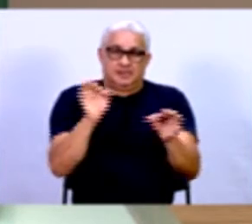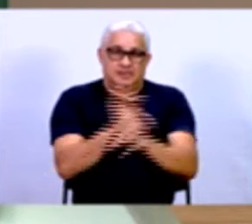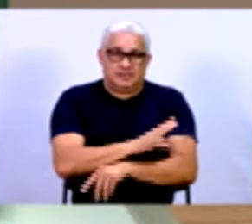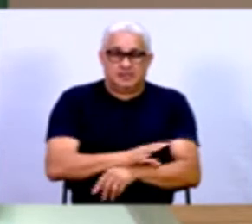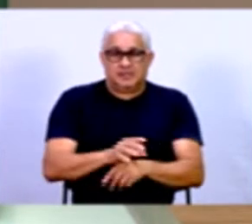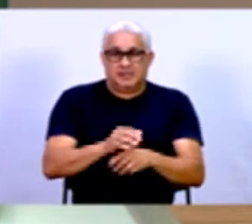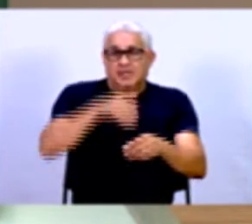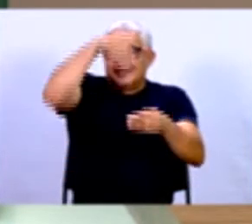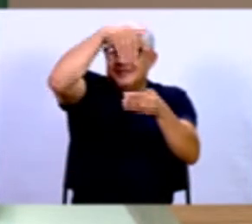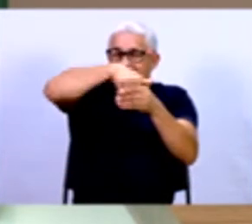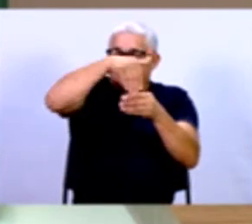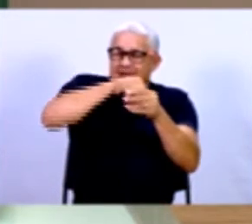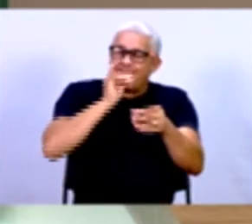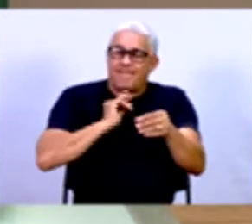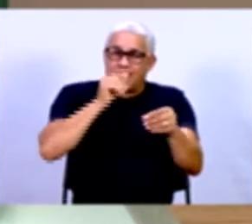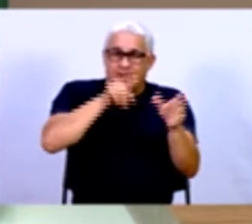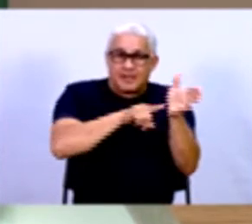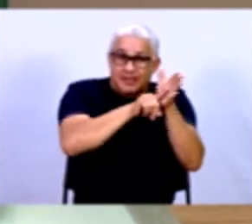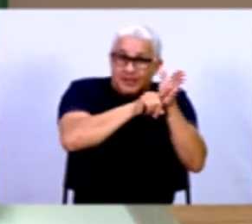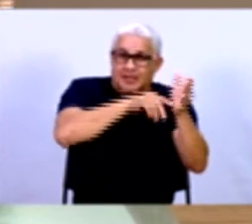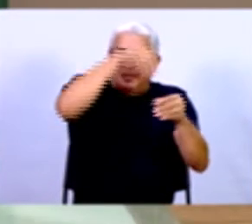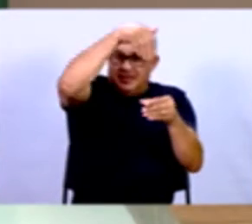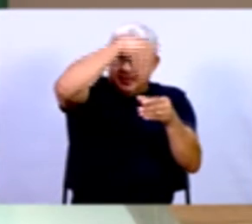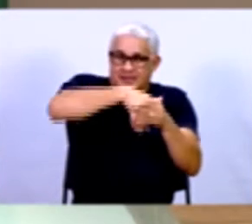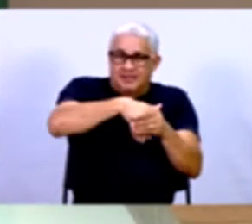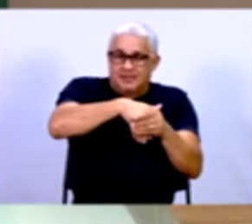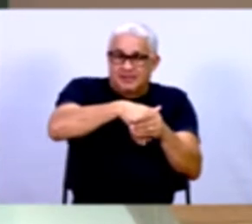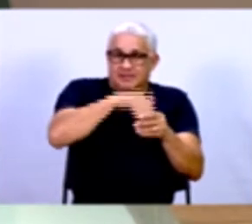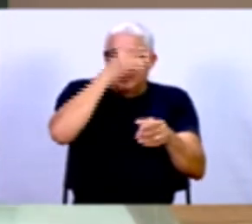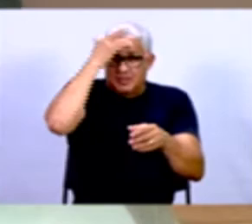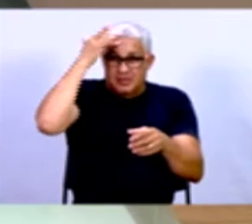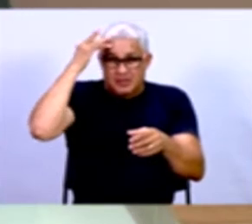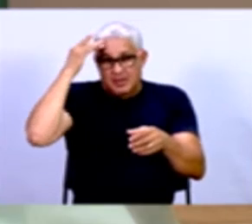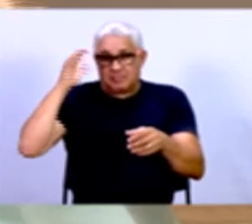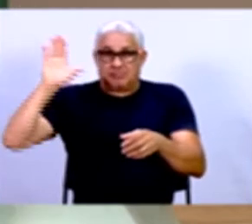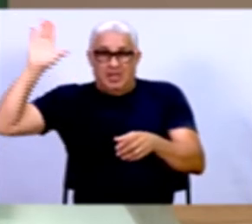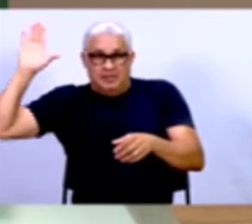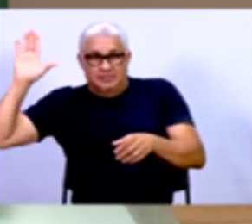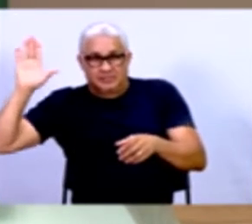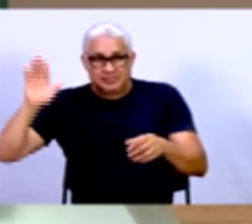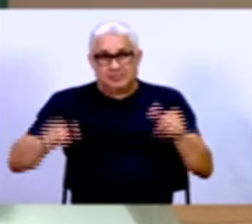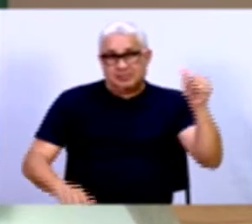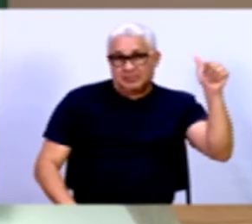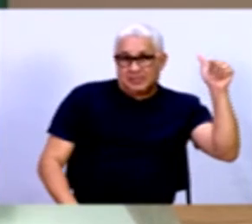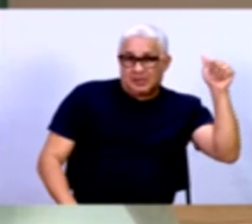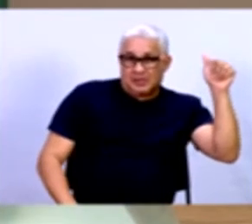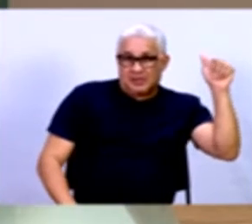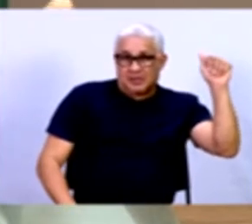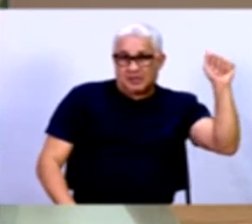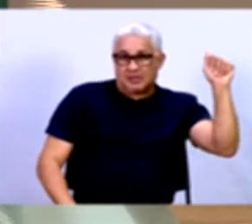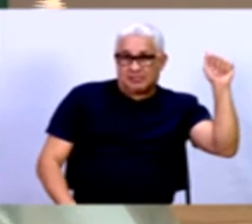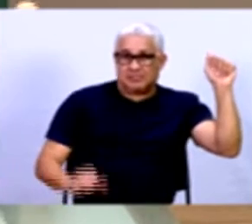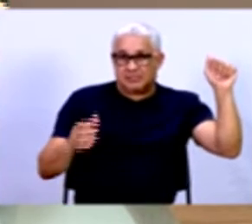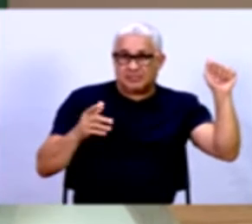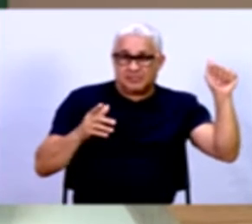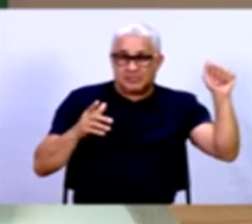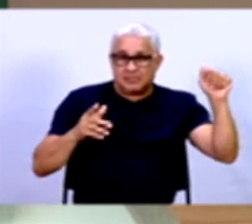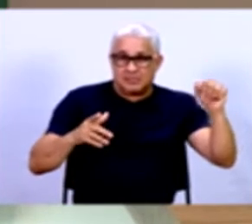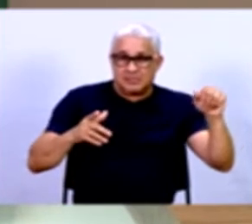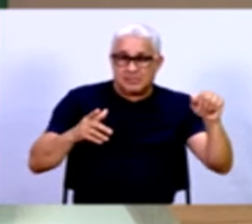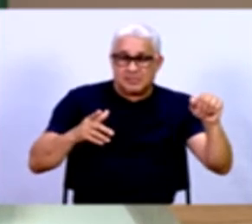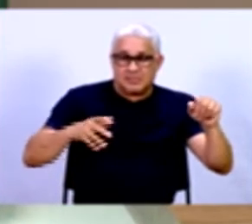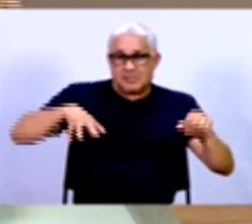de voto, e aí na pesquisa de intenção de votos o candidato A estava lá e ia ganhar a eleição no primeiro turno e tal. Aí na hora que termina, que abre as